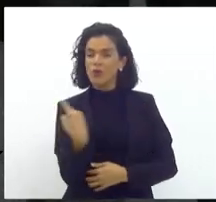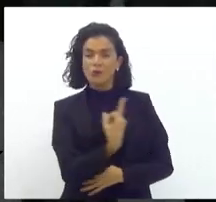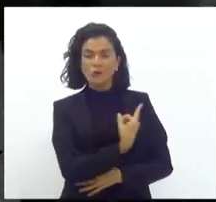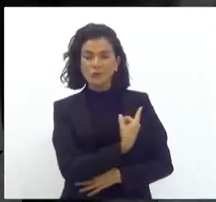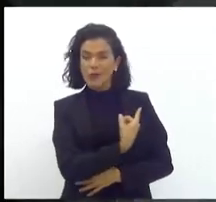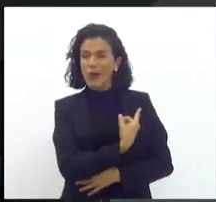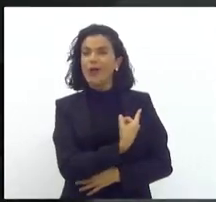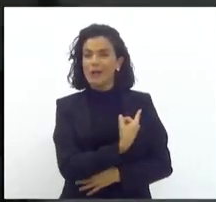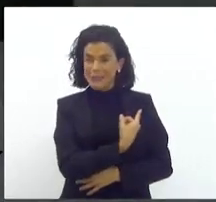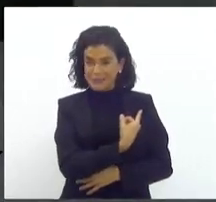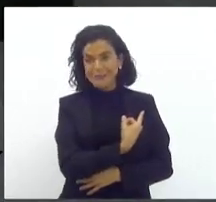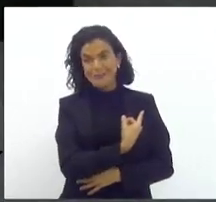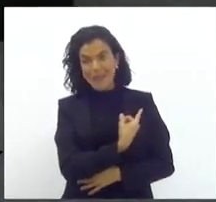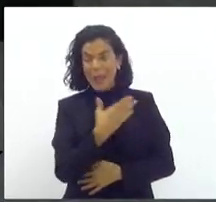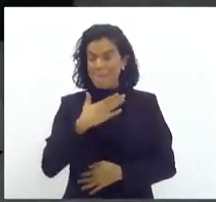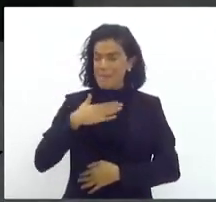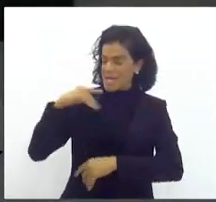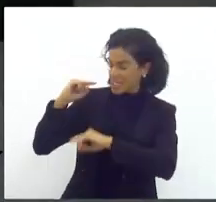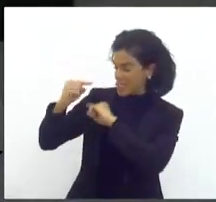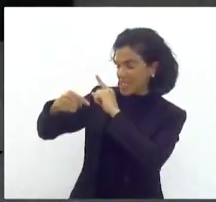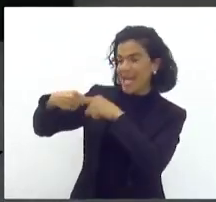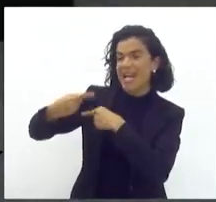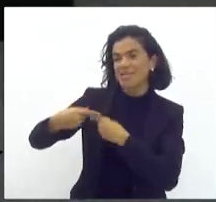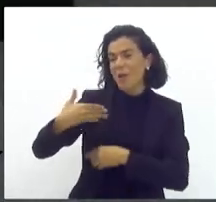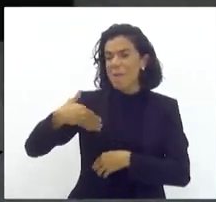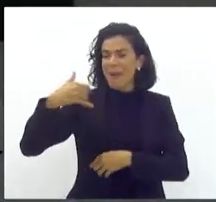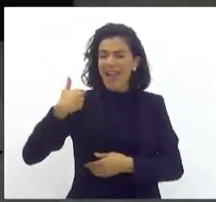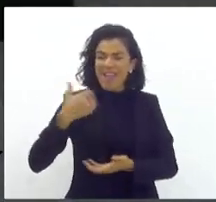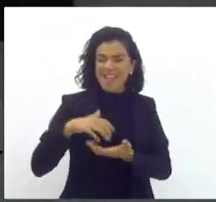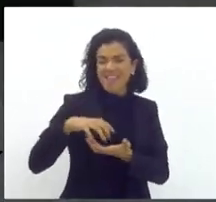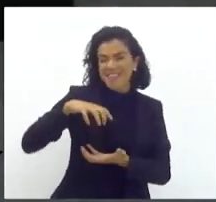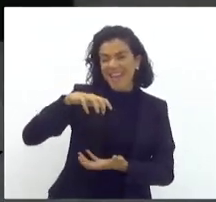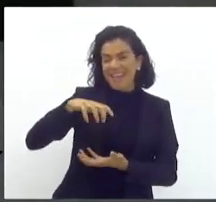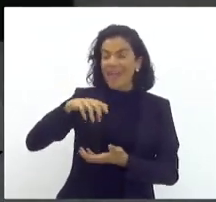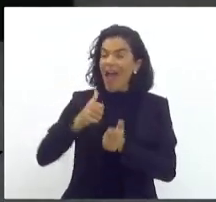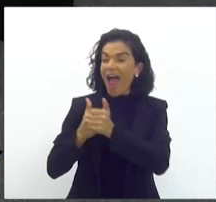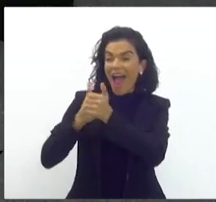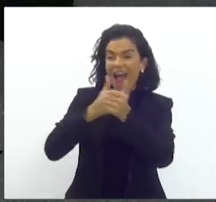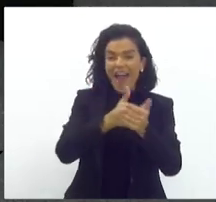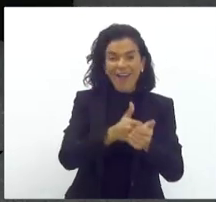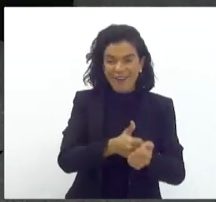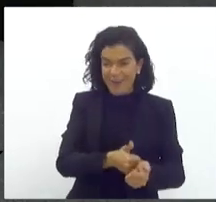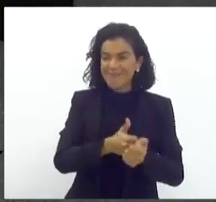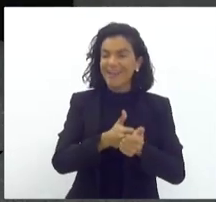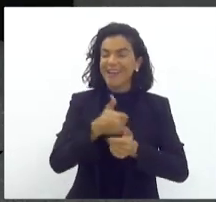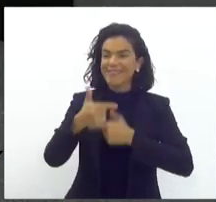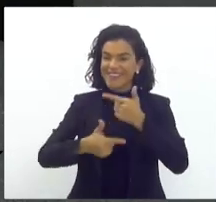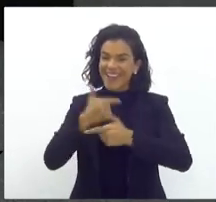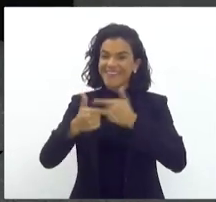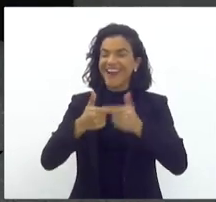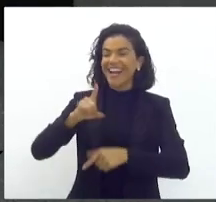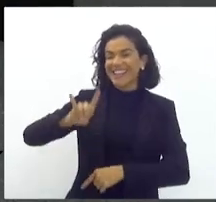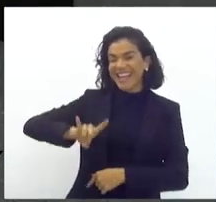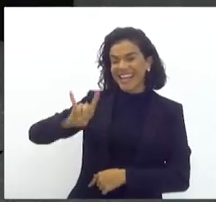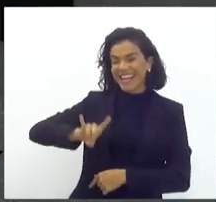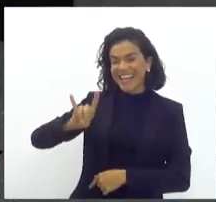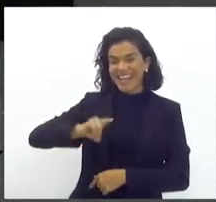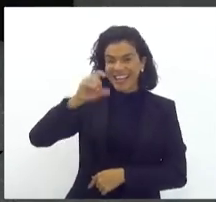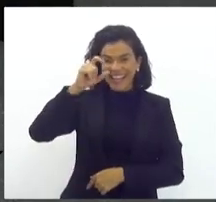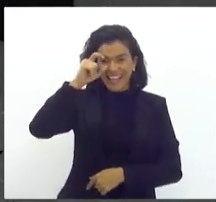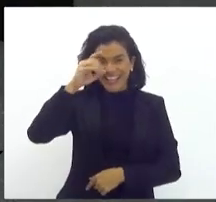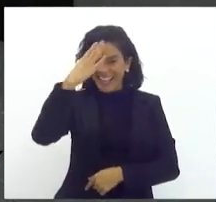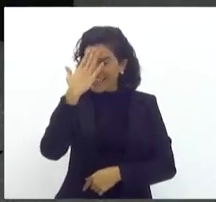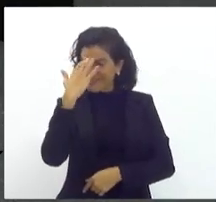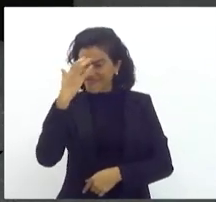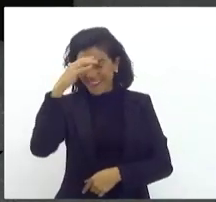né minha geração são mais coroa aqui acompanhamos o itinerário da Rita Lee né além